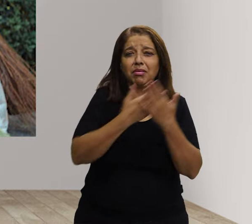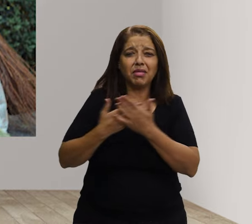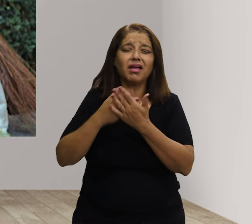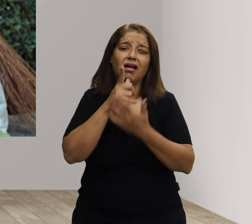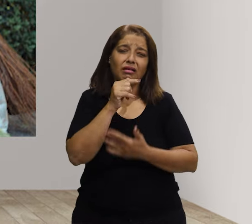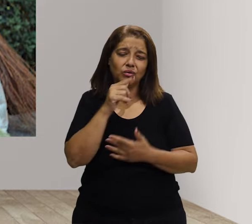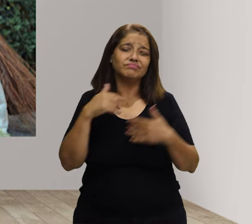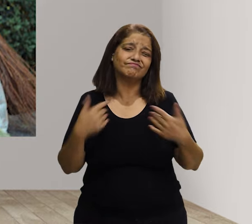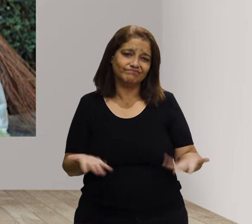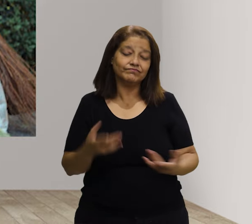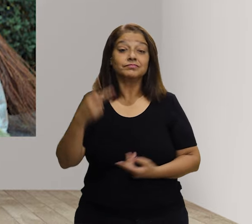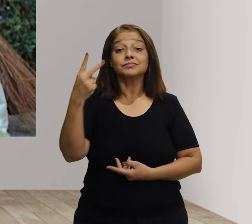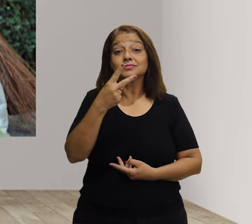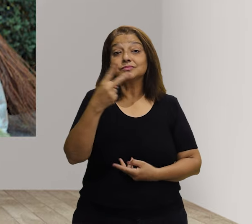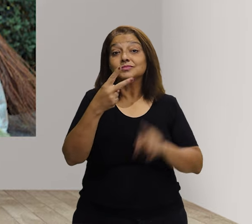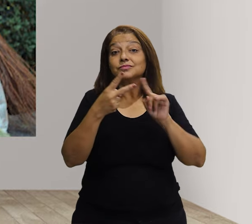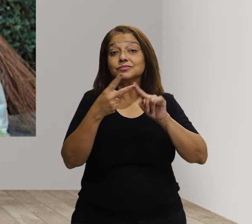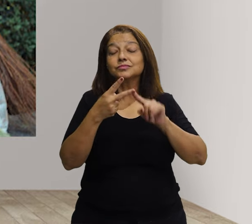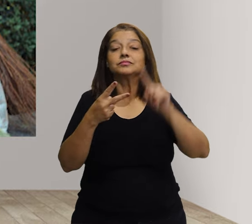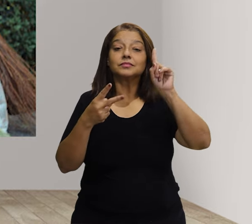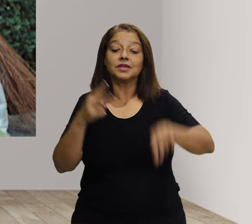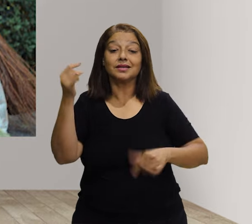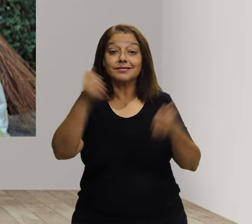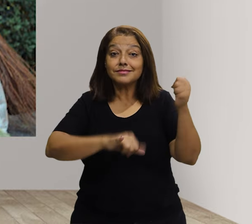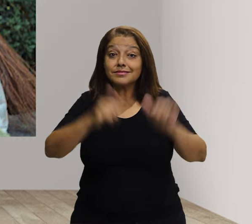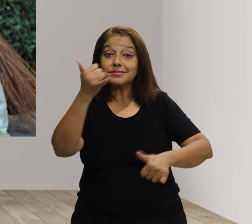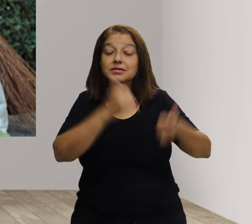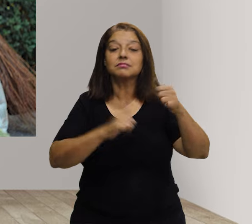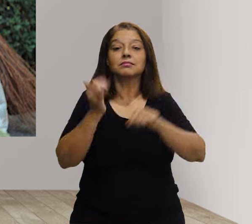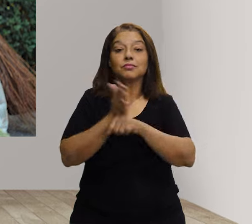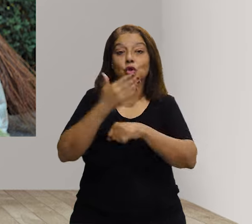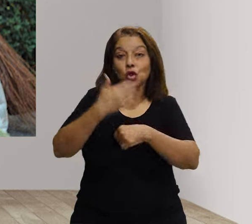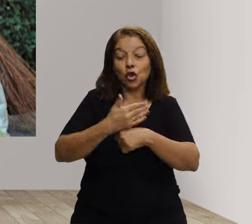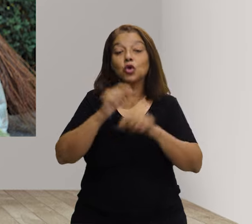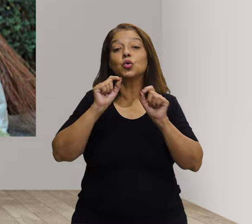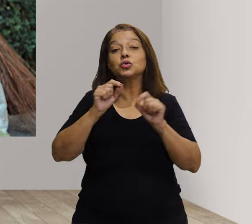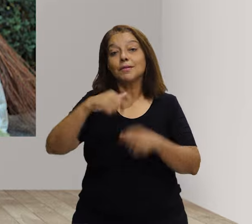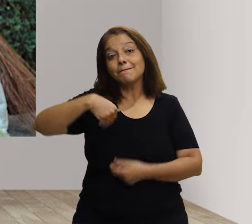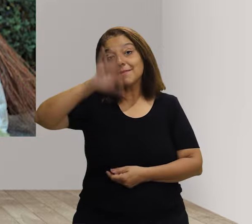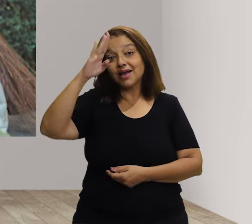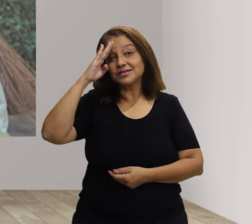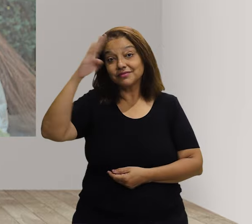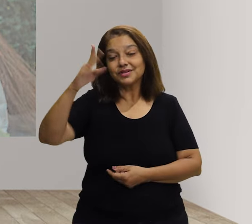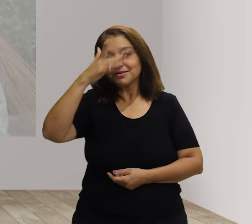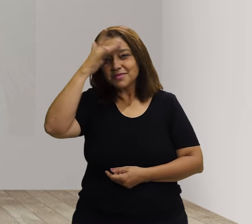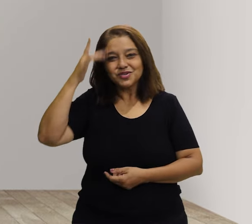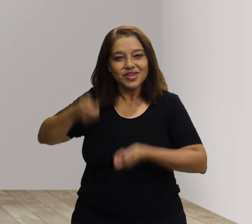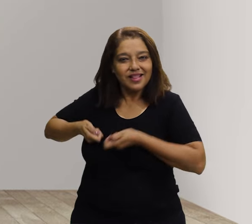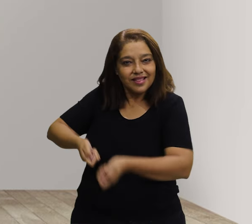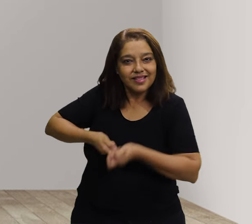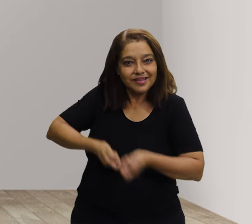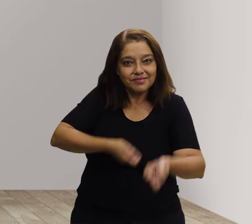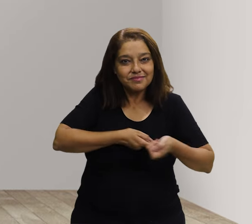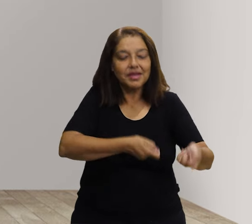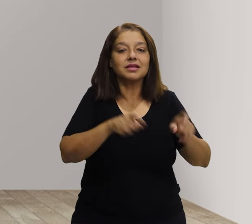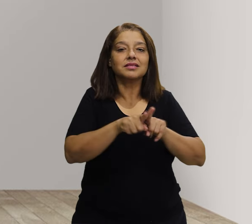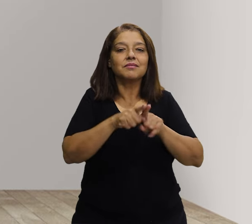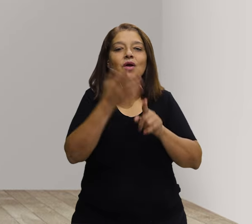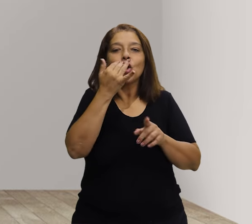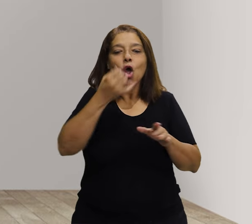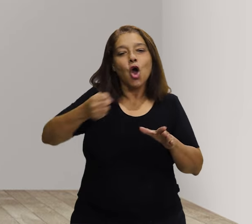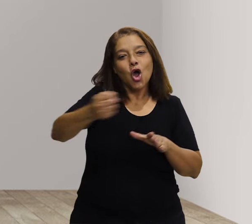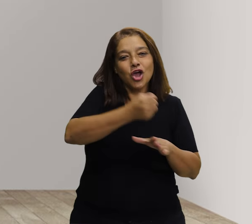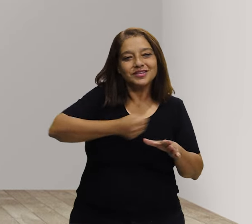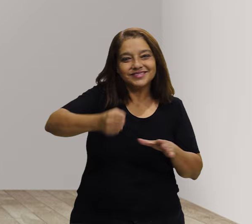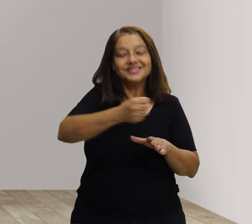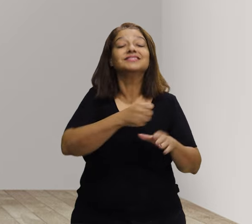biológicos, mais frequentes entre profissionais da limpeza e merendeiras. Exposição a produtos de limpeza sem